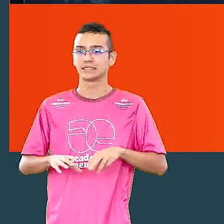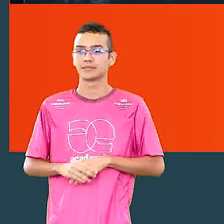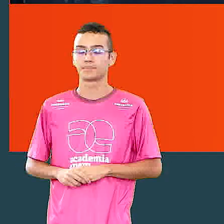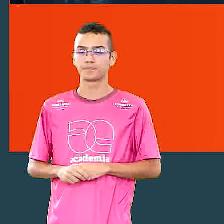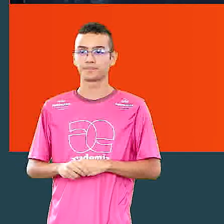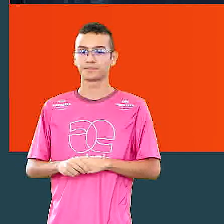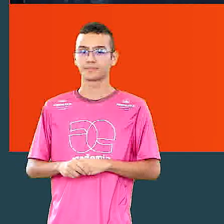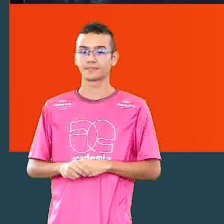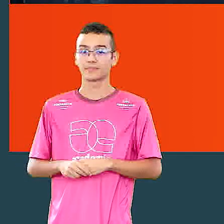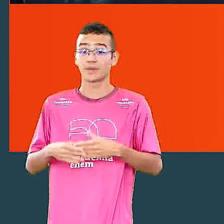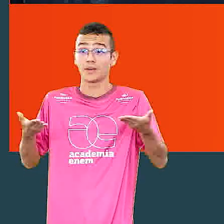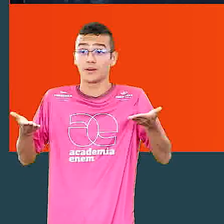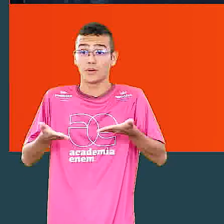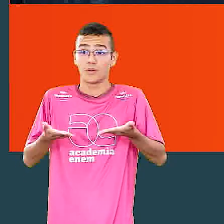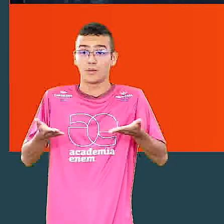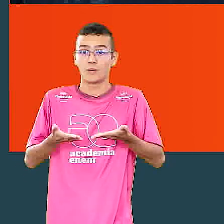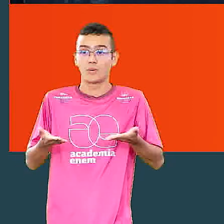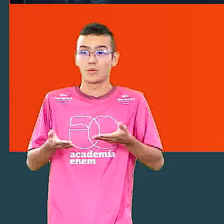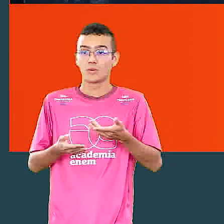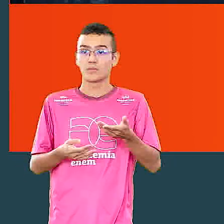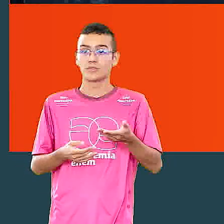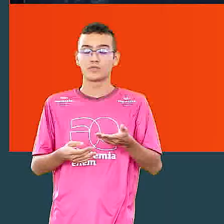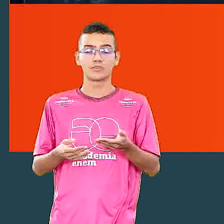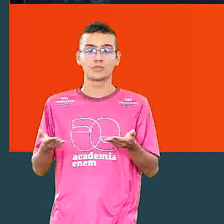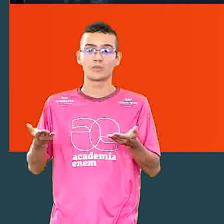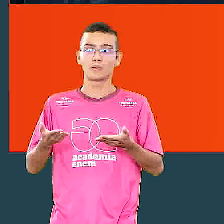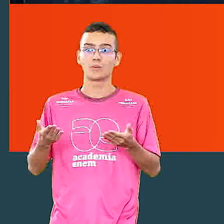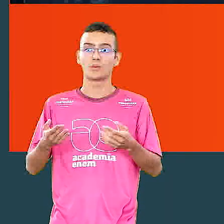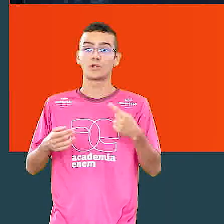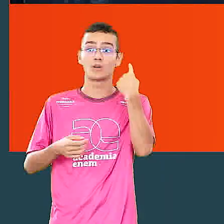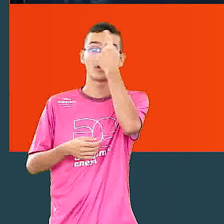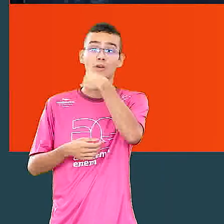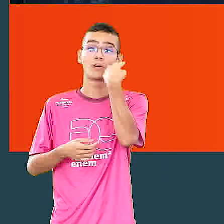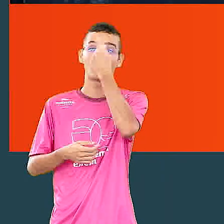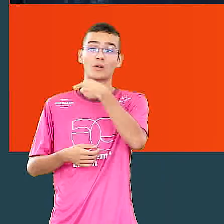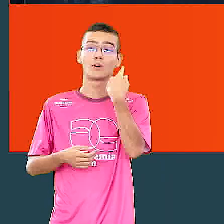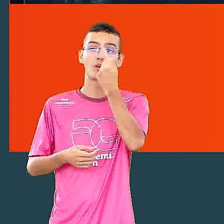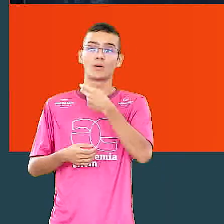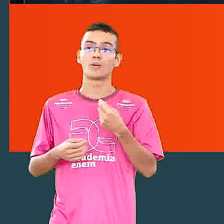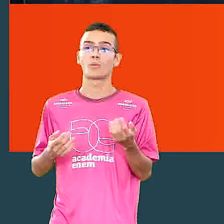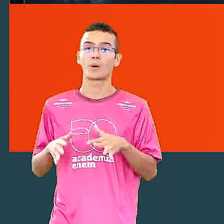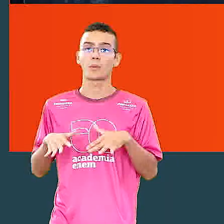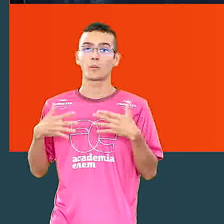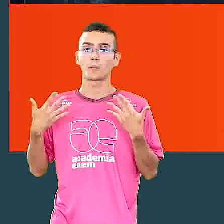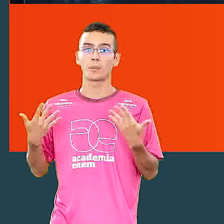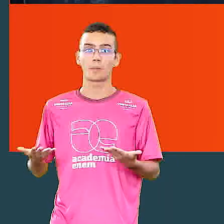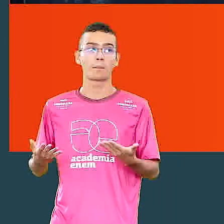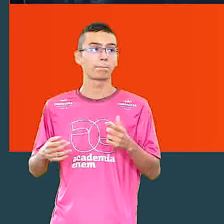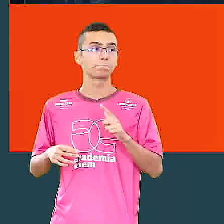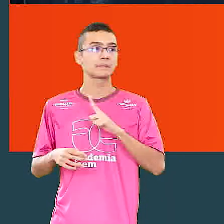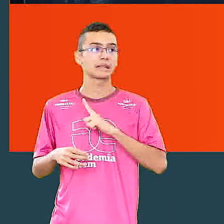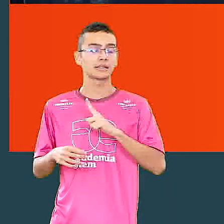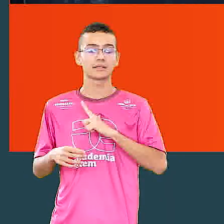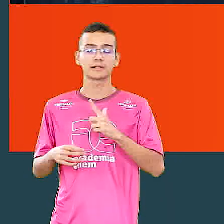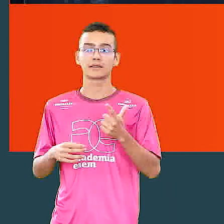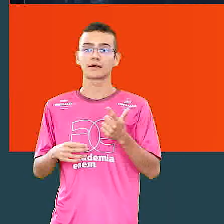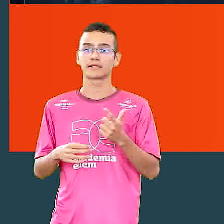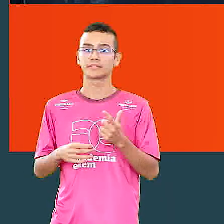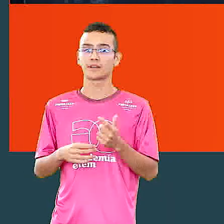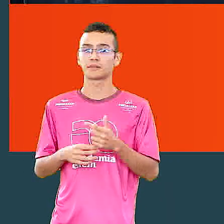Com condições tecnológicas muito melhores, que deveriam, inclusive, melhorar nossa condição e reduzir nossa carga horária de